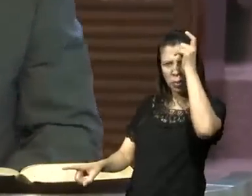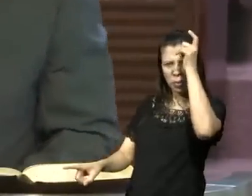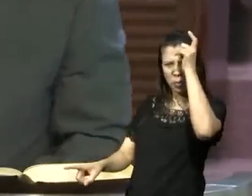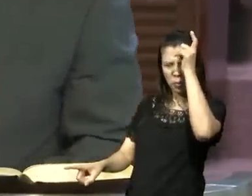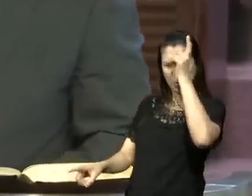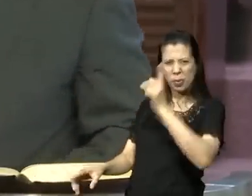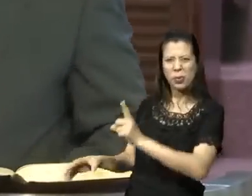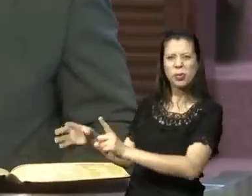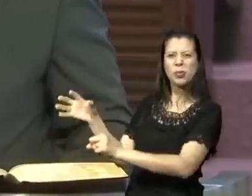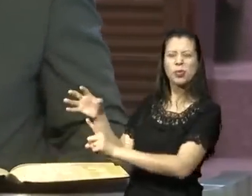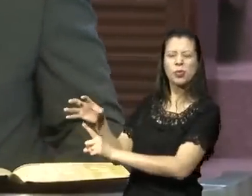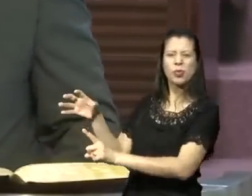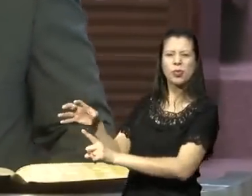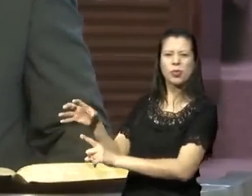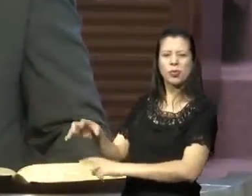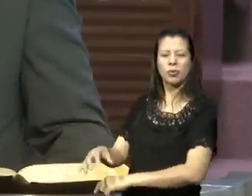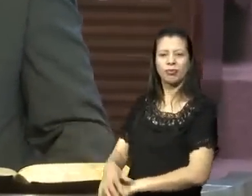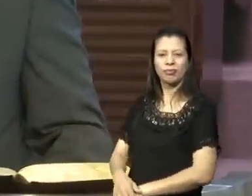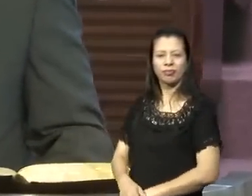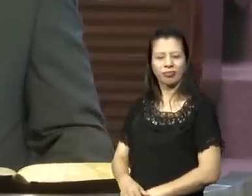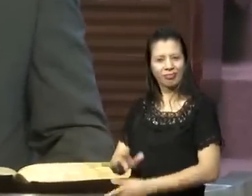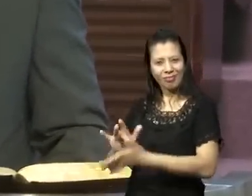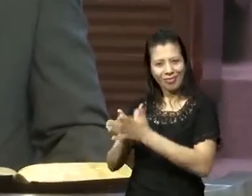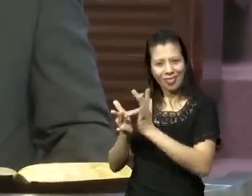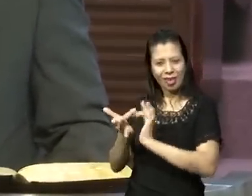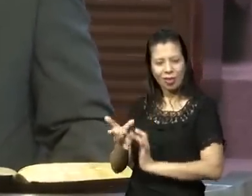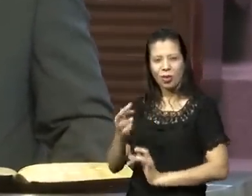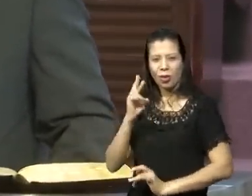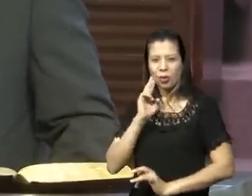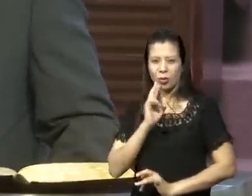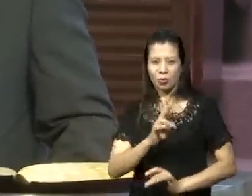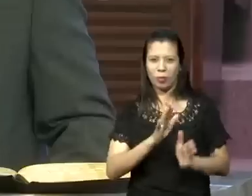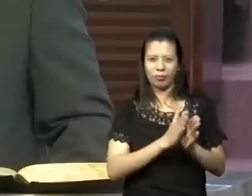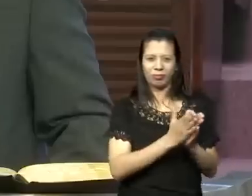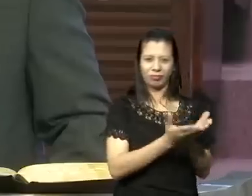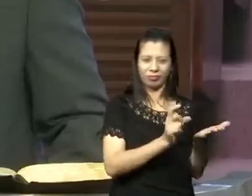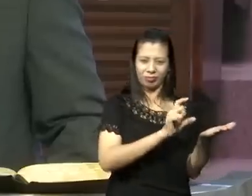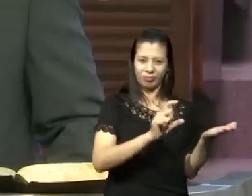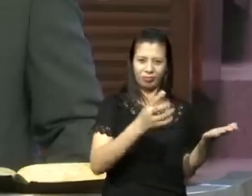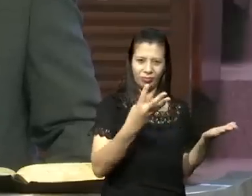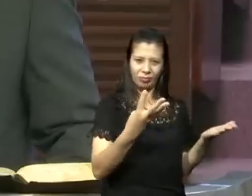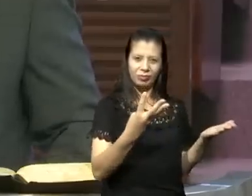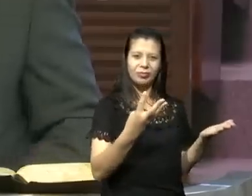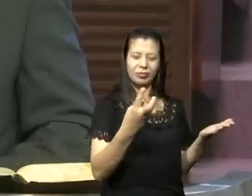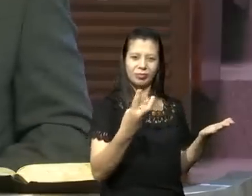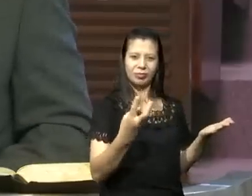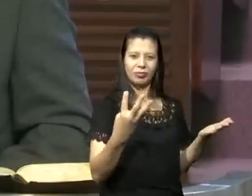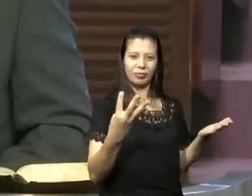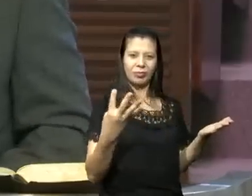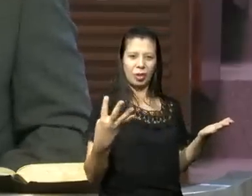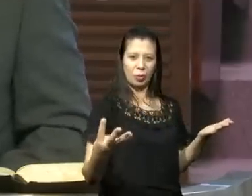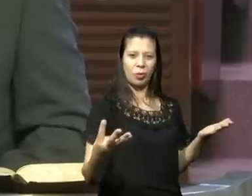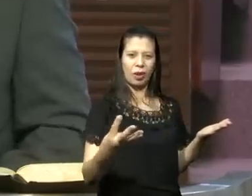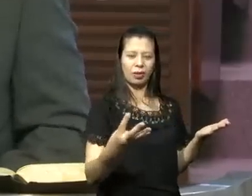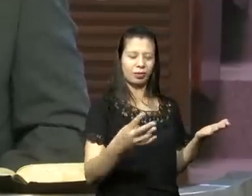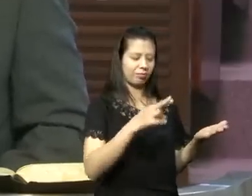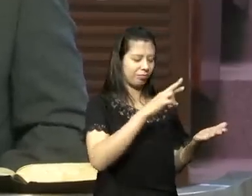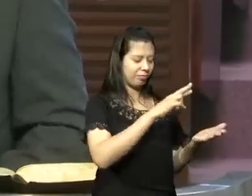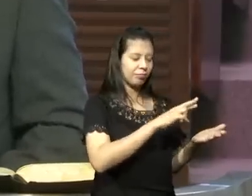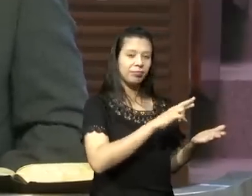que Jesus respondeu o verso 43 e 44 Às vezes você às vezes você só